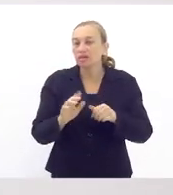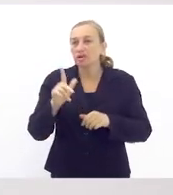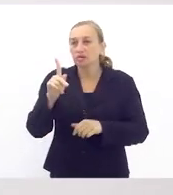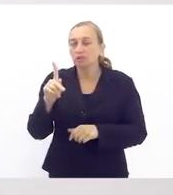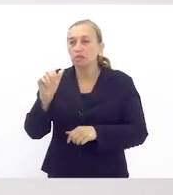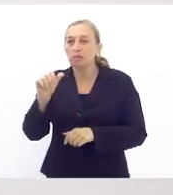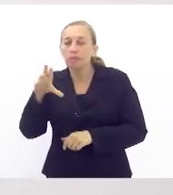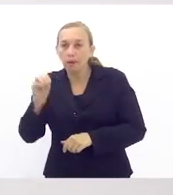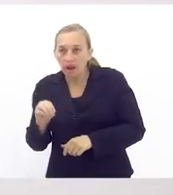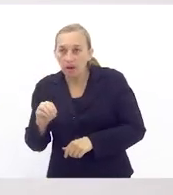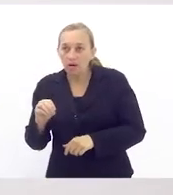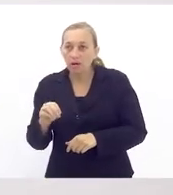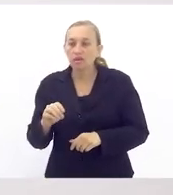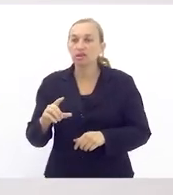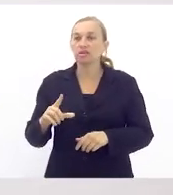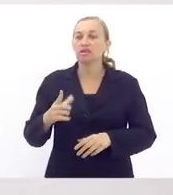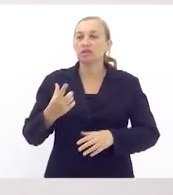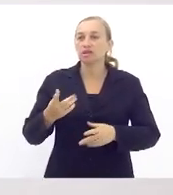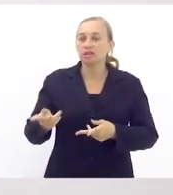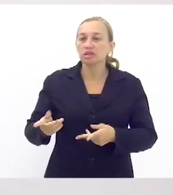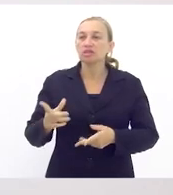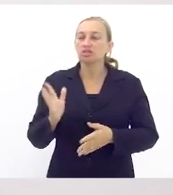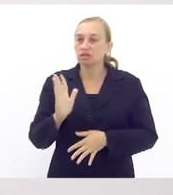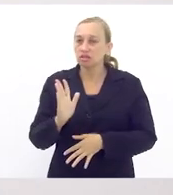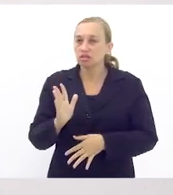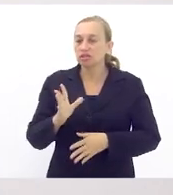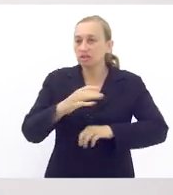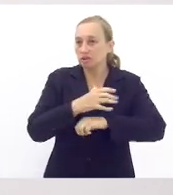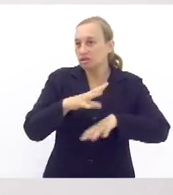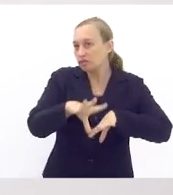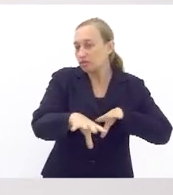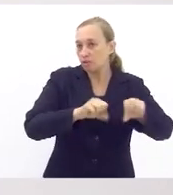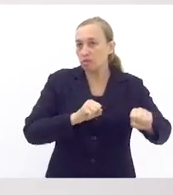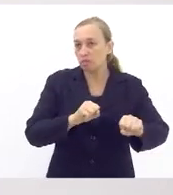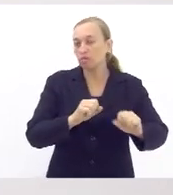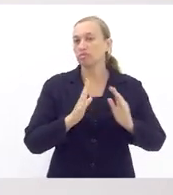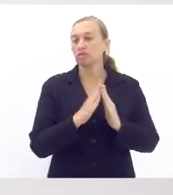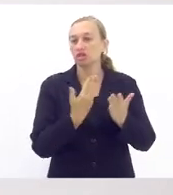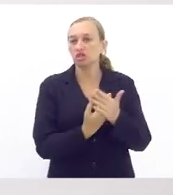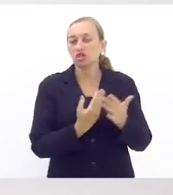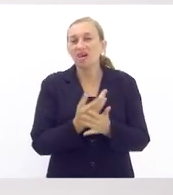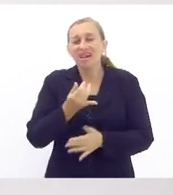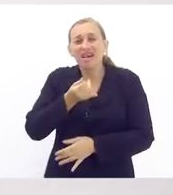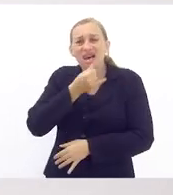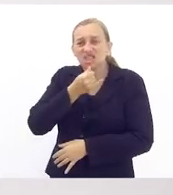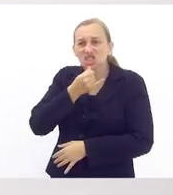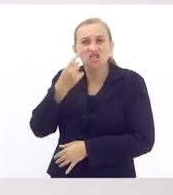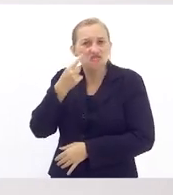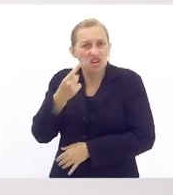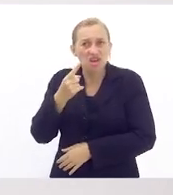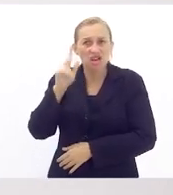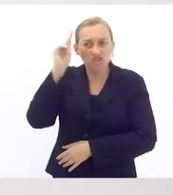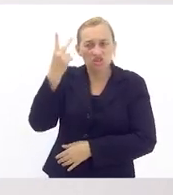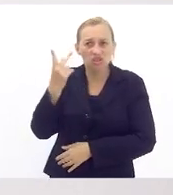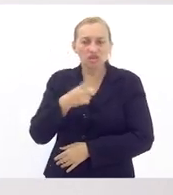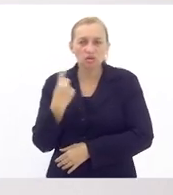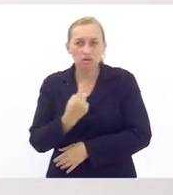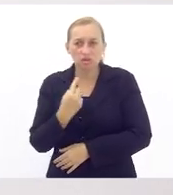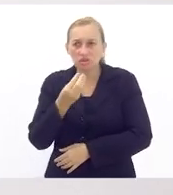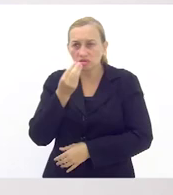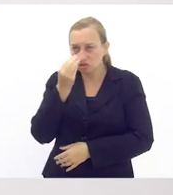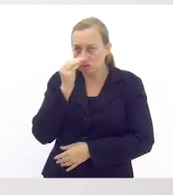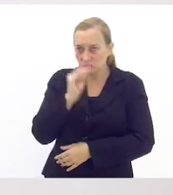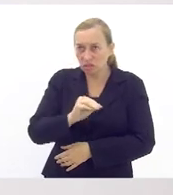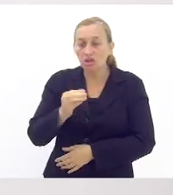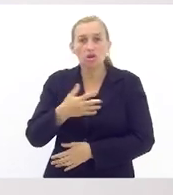da Martins Pena que passou pela Martins Pena então é muito triste a gente vê a nossa história tratada dessa maneira e eu gostaria